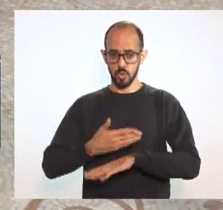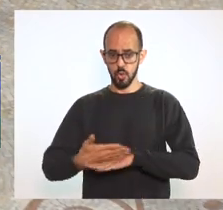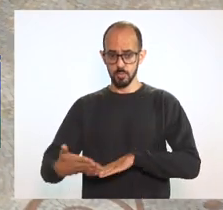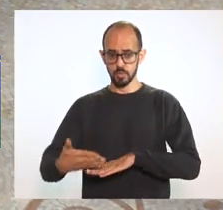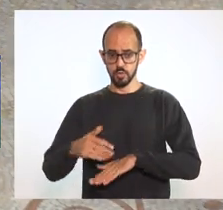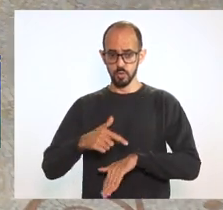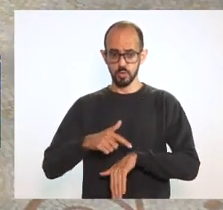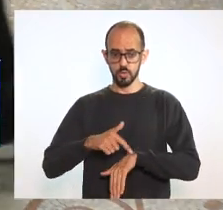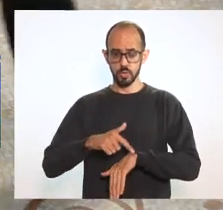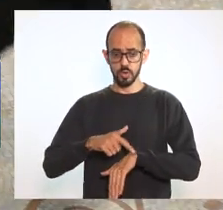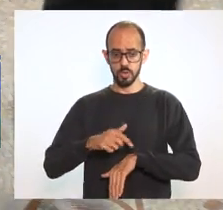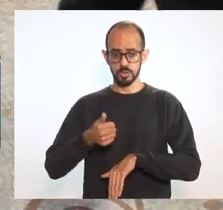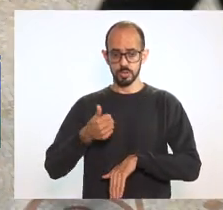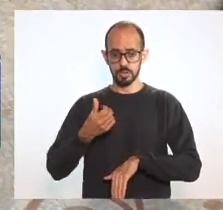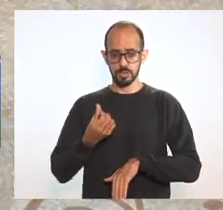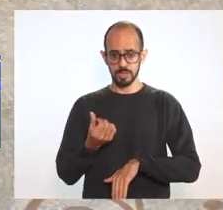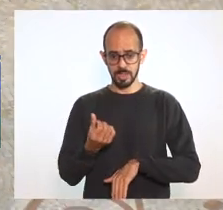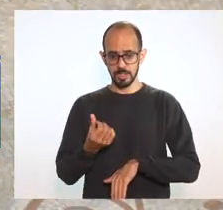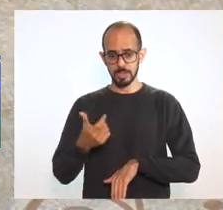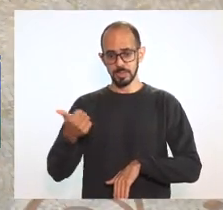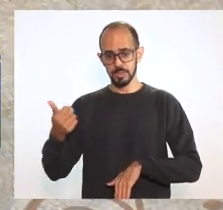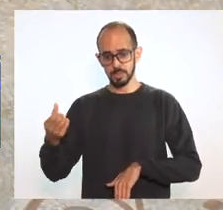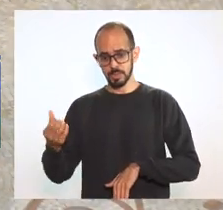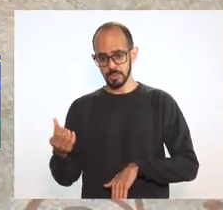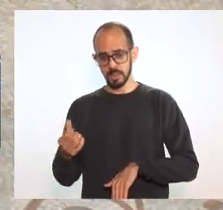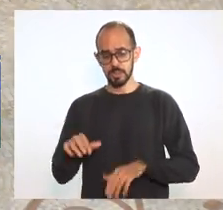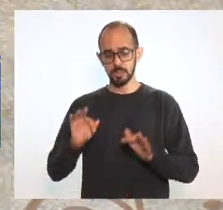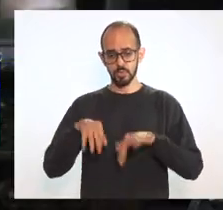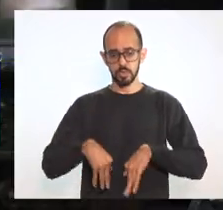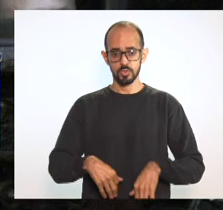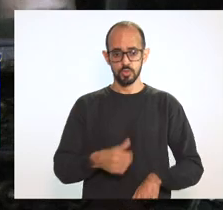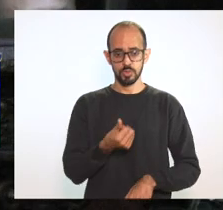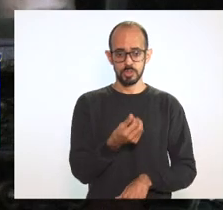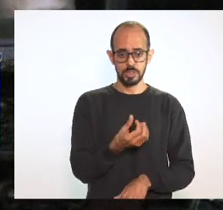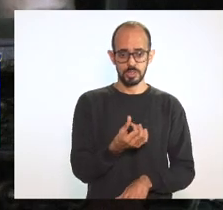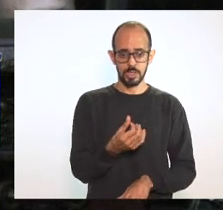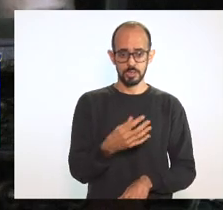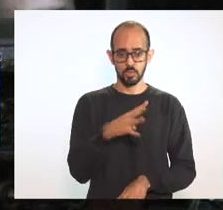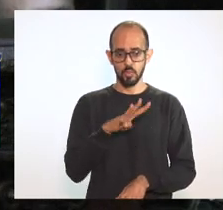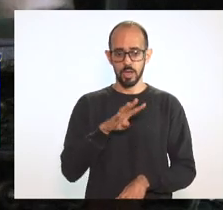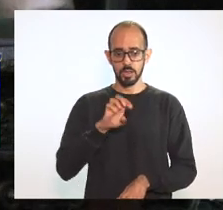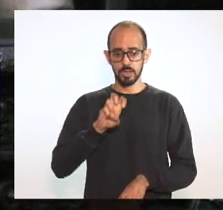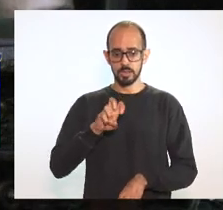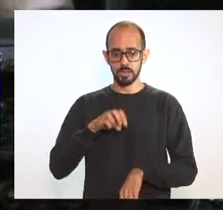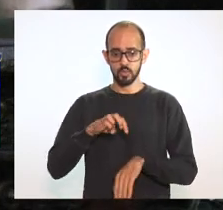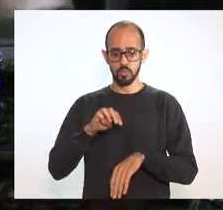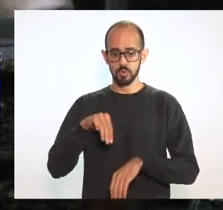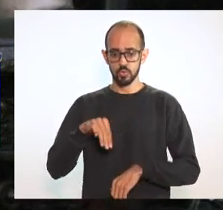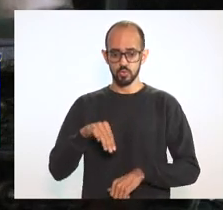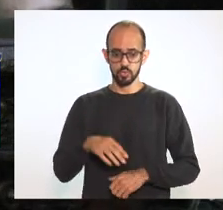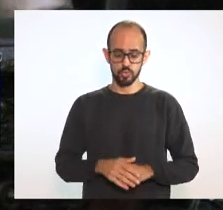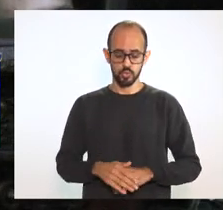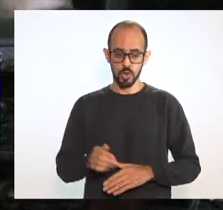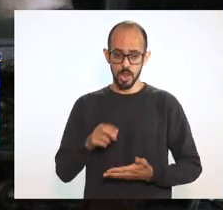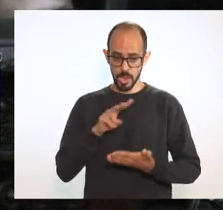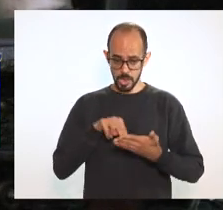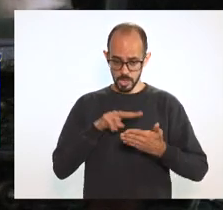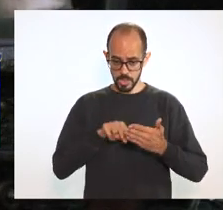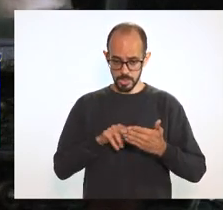minutos, encerrou-se às 16 horas e 45 minutos. Lida e aprovada a